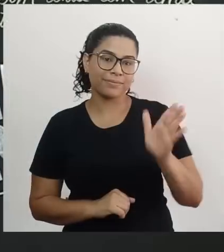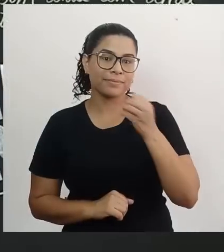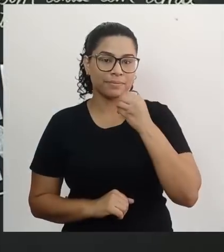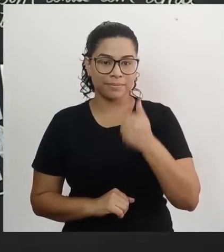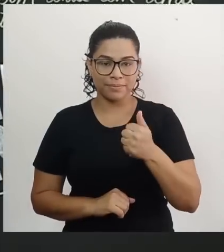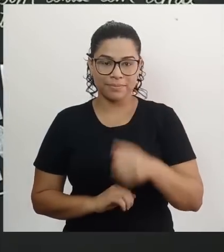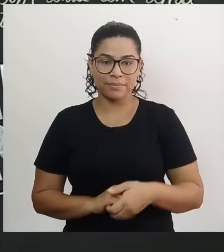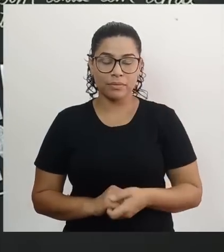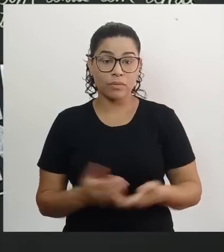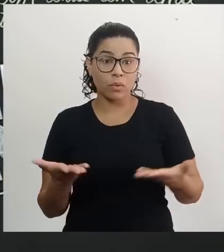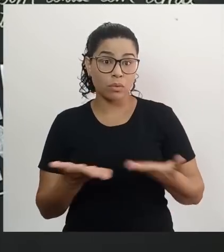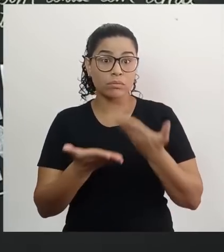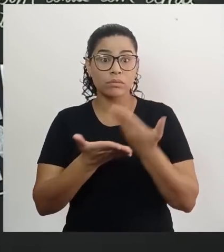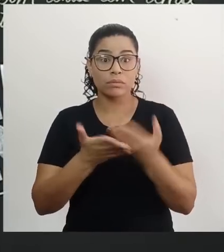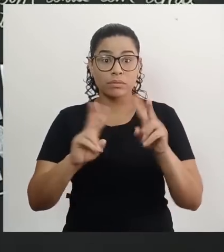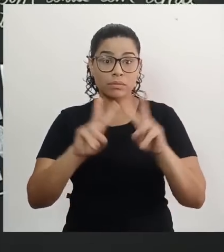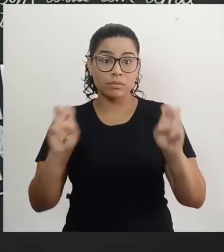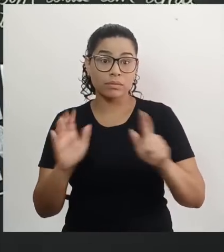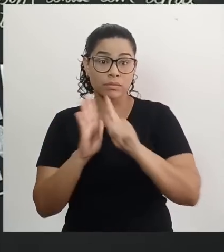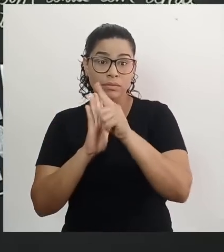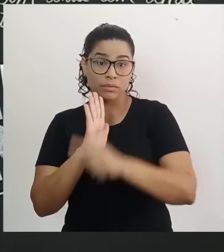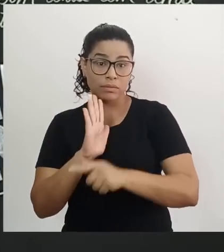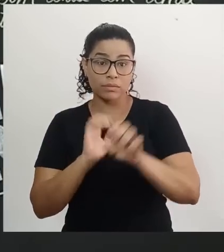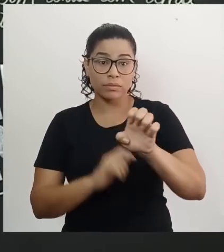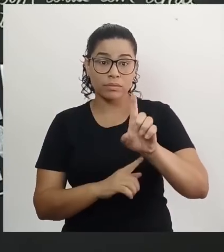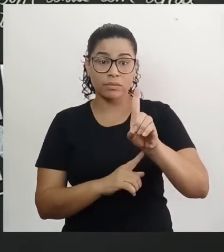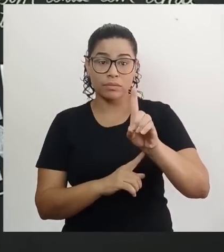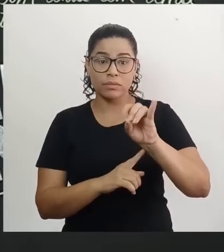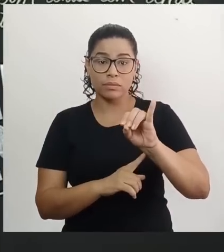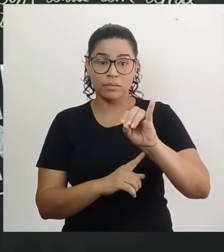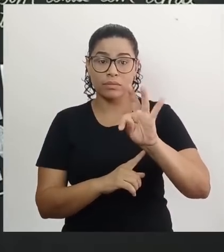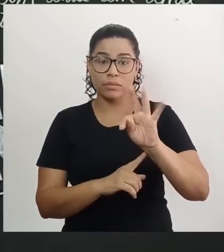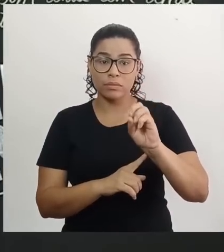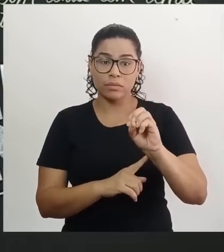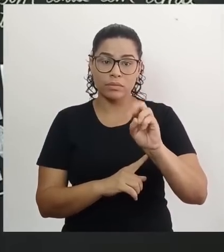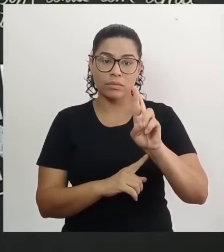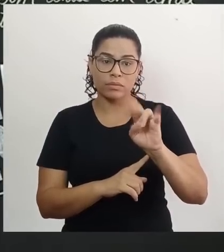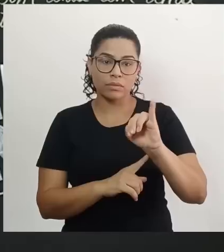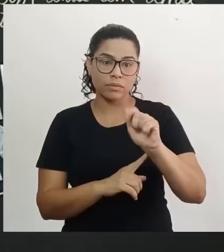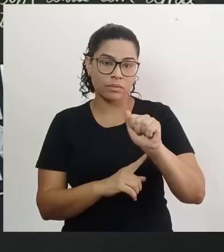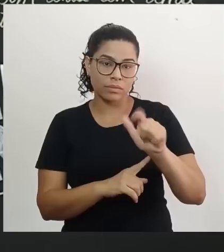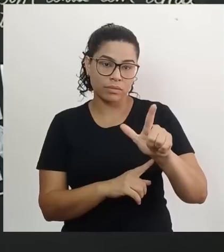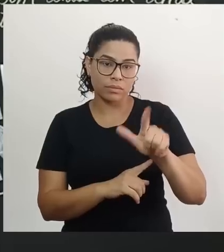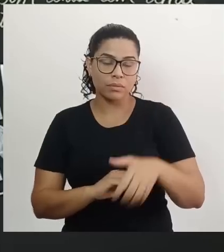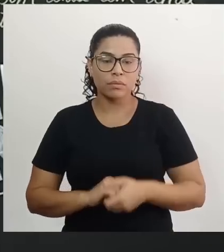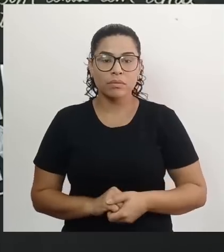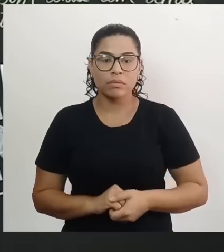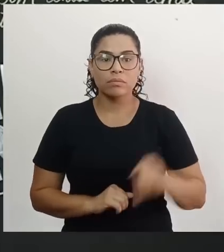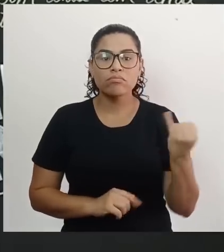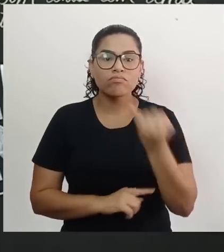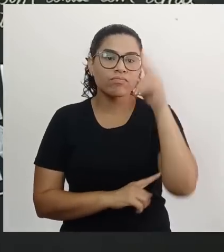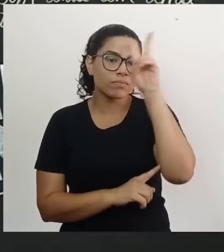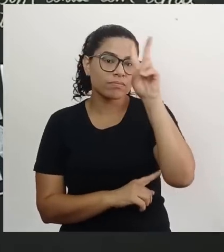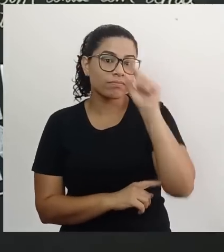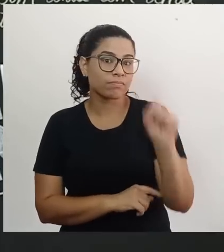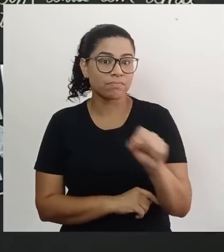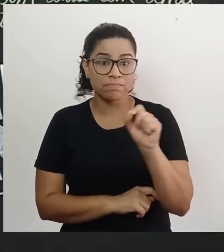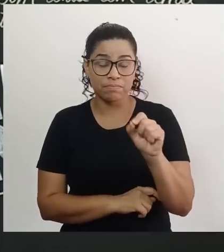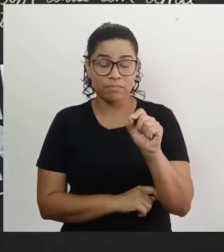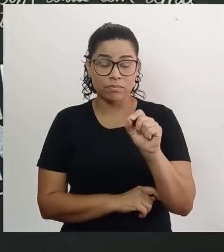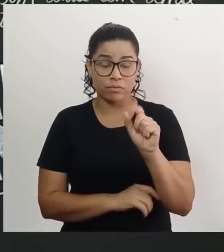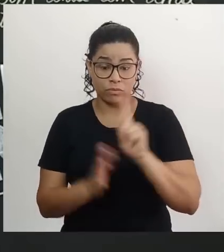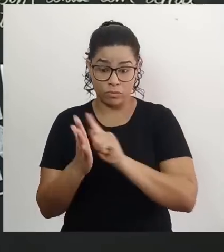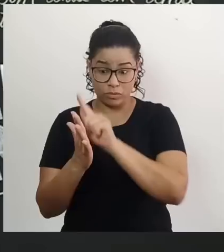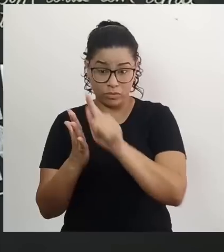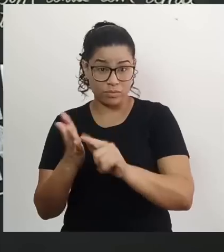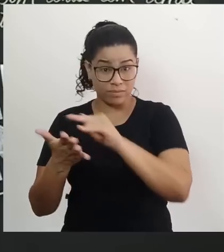Olá, tudo bem? Na aula de hoje a gente vai falar sobre o gênero editorial. É importante que a gente lembre que muitos dos gêneros que chegam até a